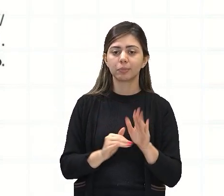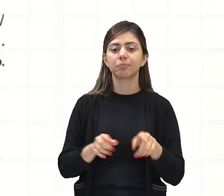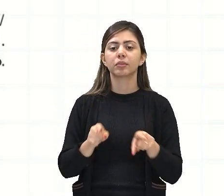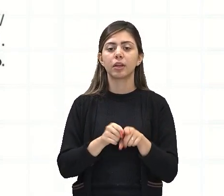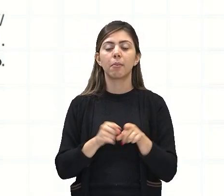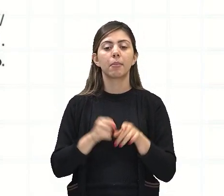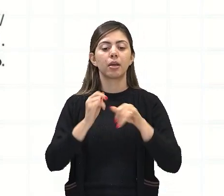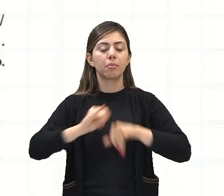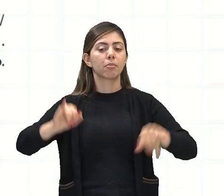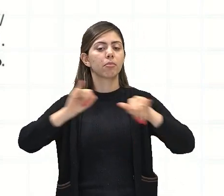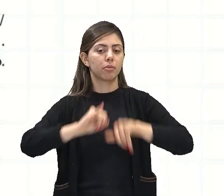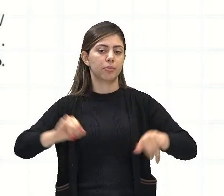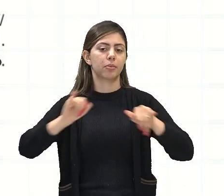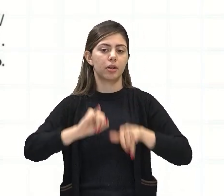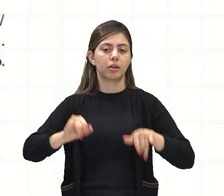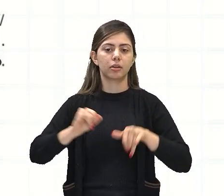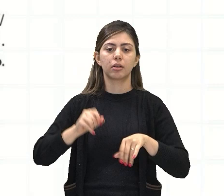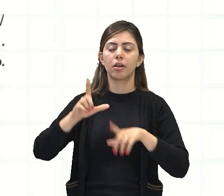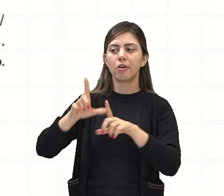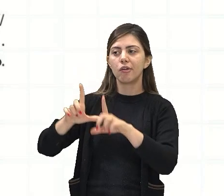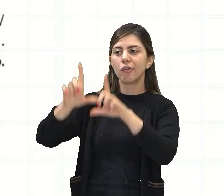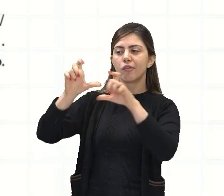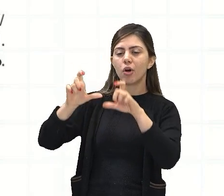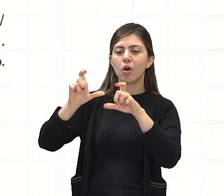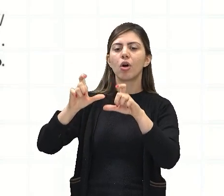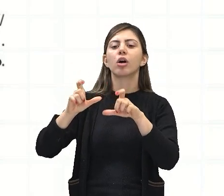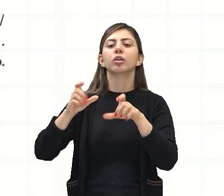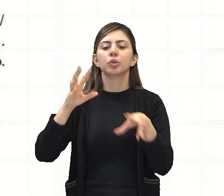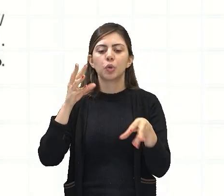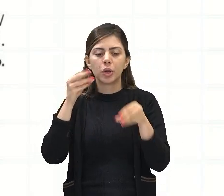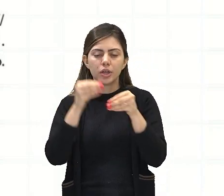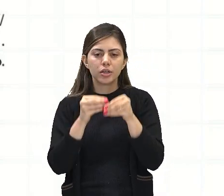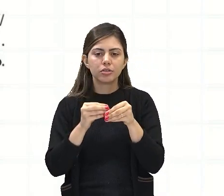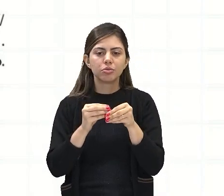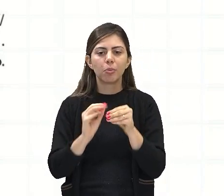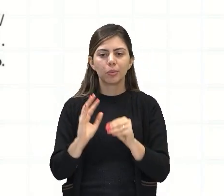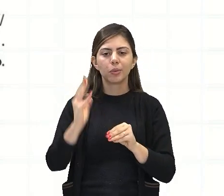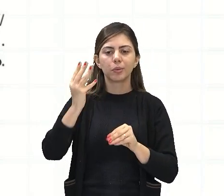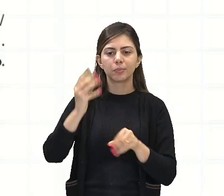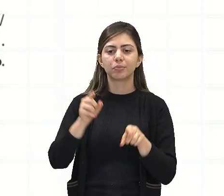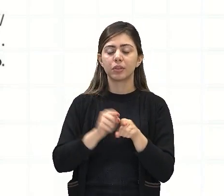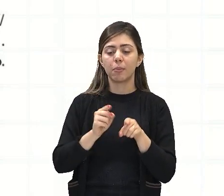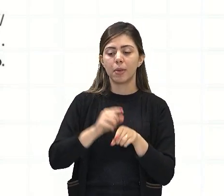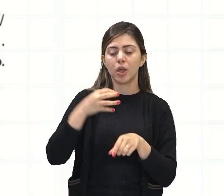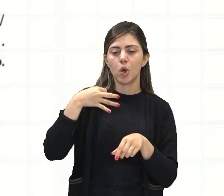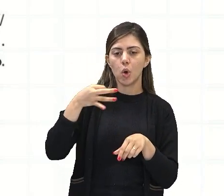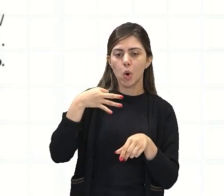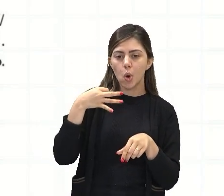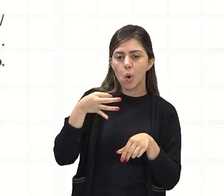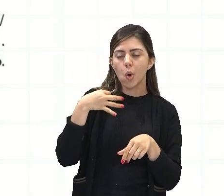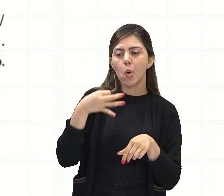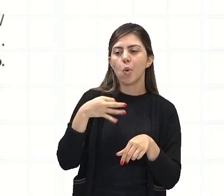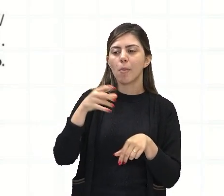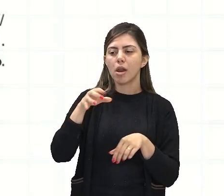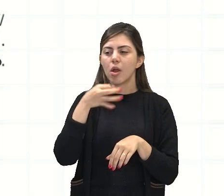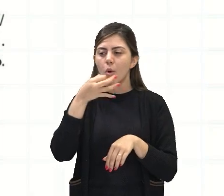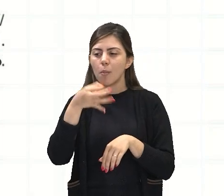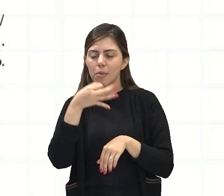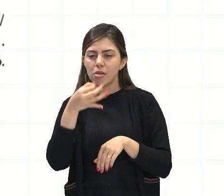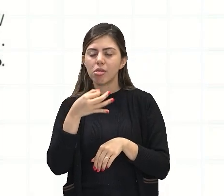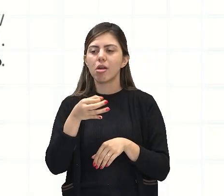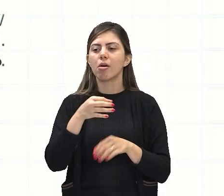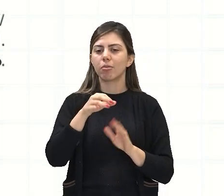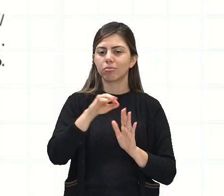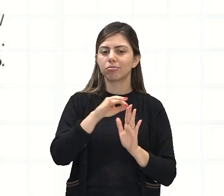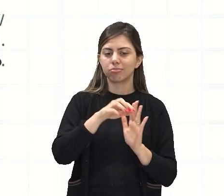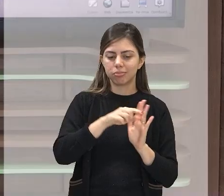propaganda, fotomanchete, o editorial de moda. Então, esses são alguns exemplos que nós encontramos